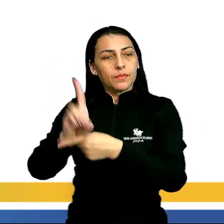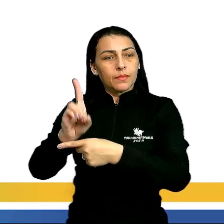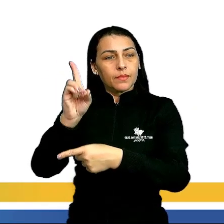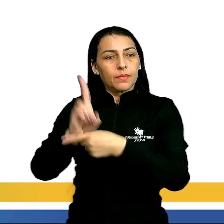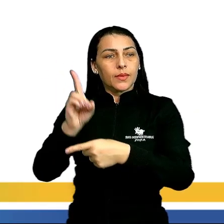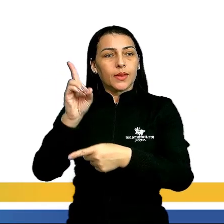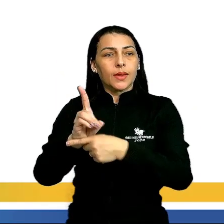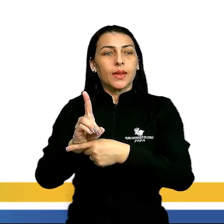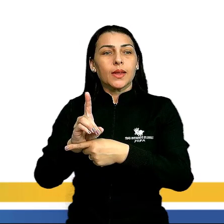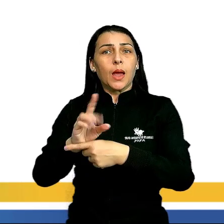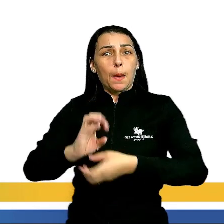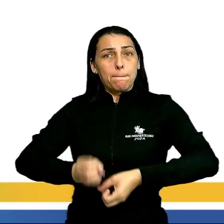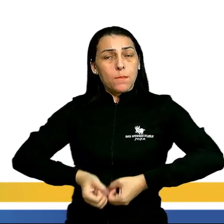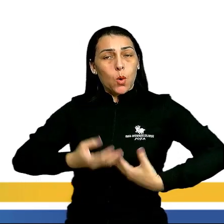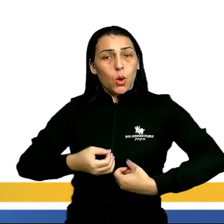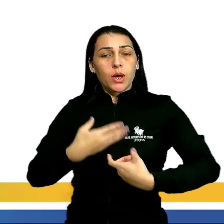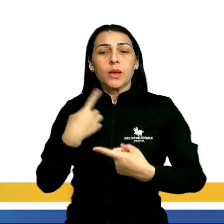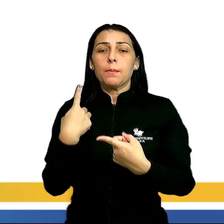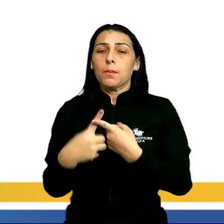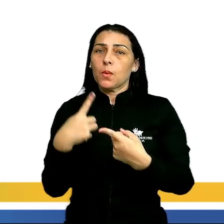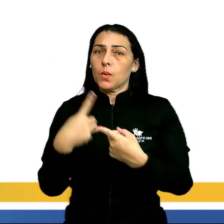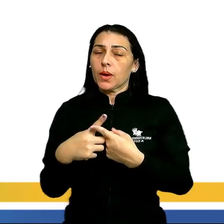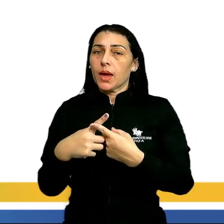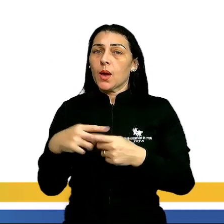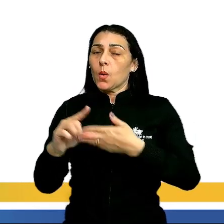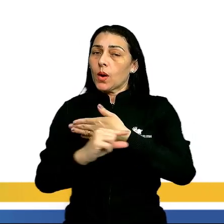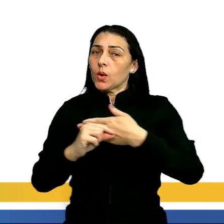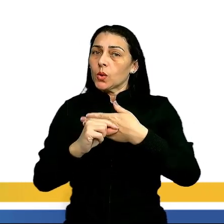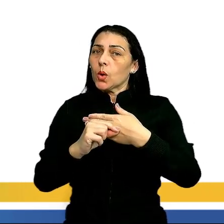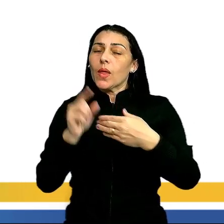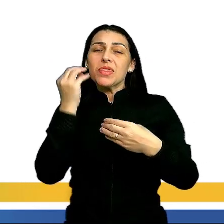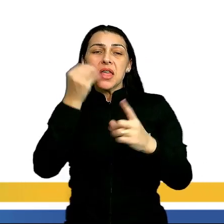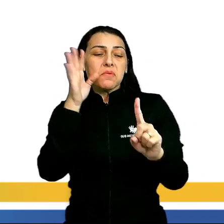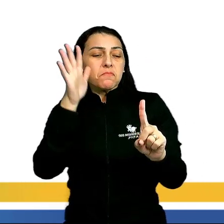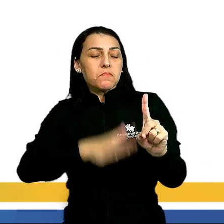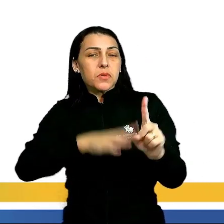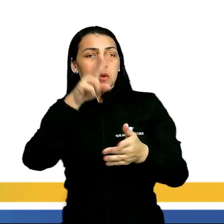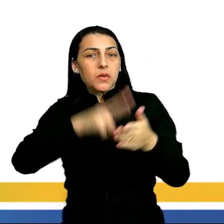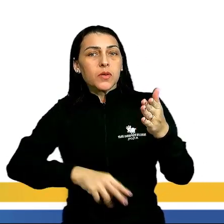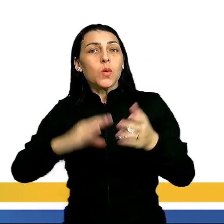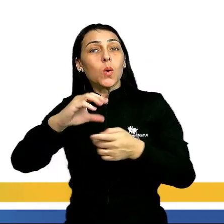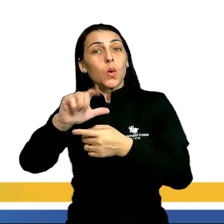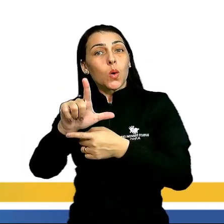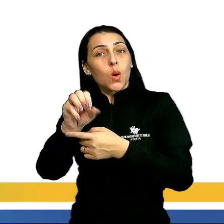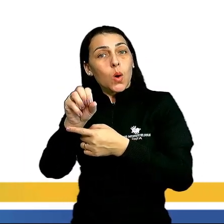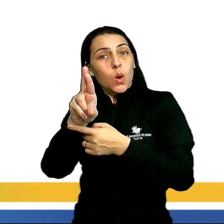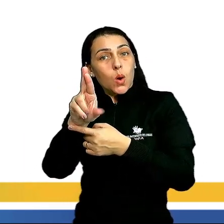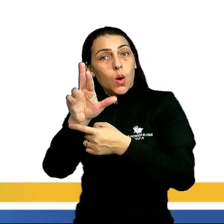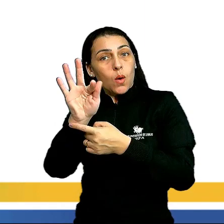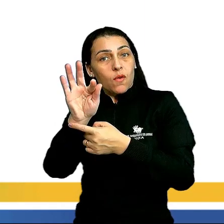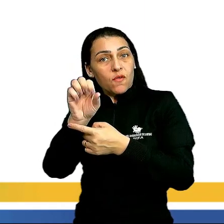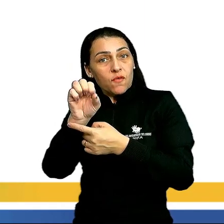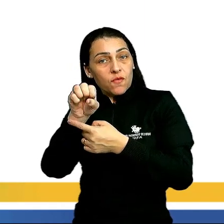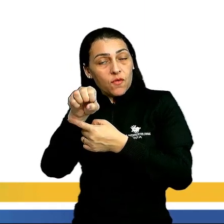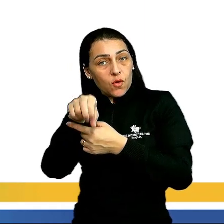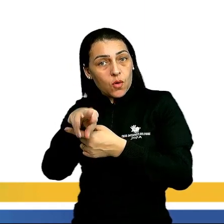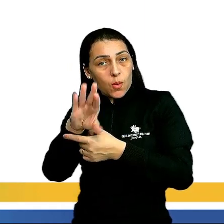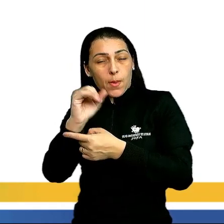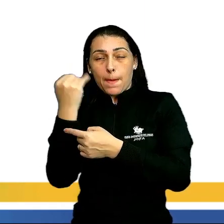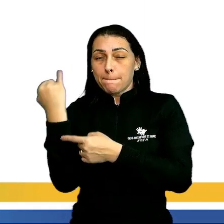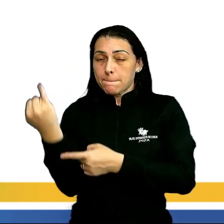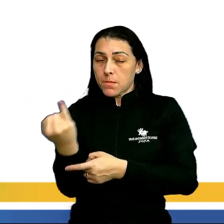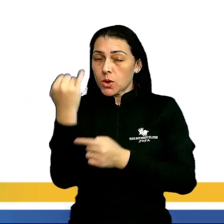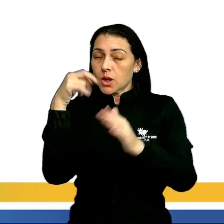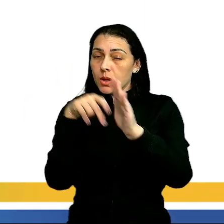D, poética, porque o autor do texto tenta convencer seu leitor de que o clorofórmio é tão importante para as ciências